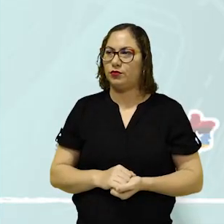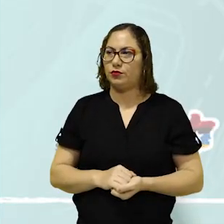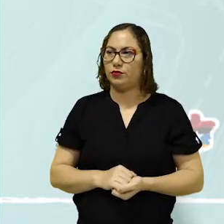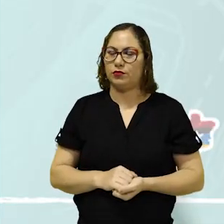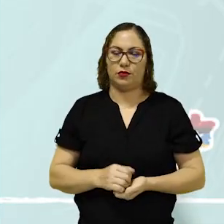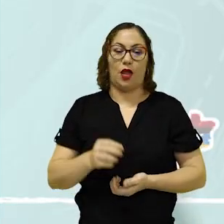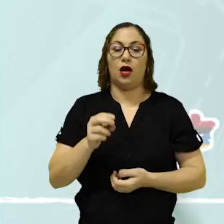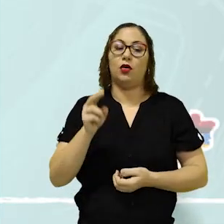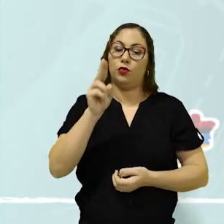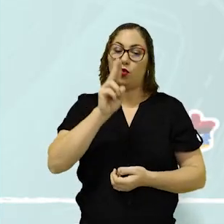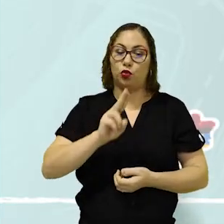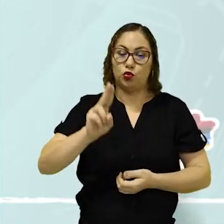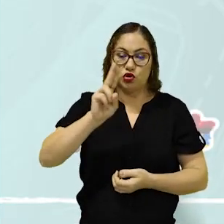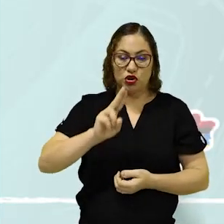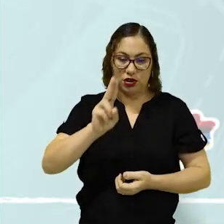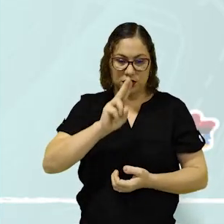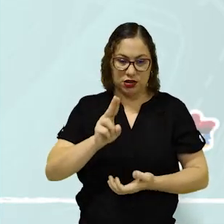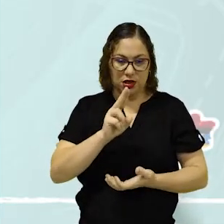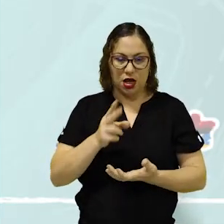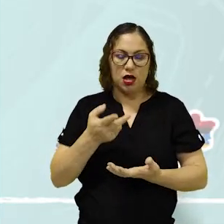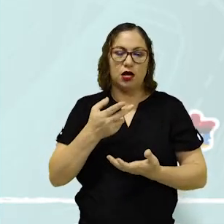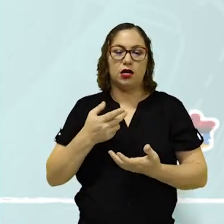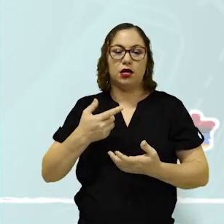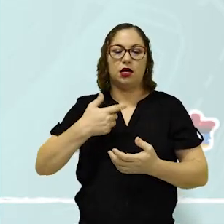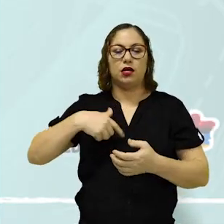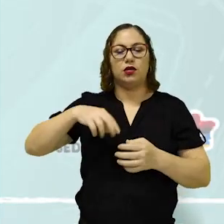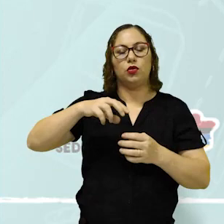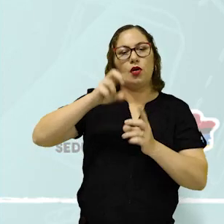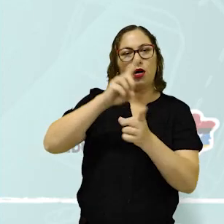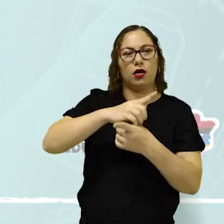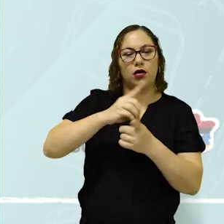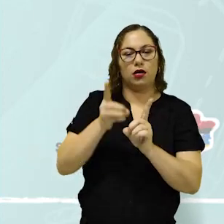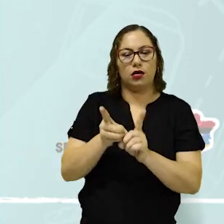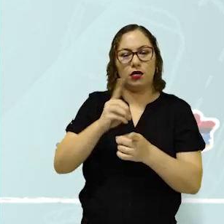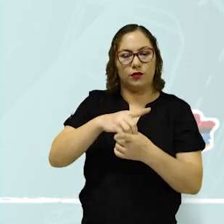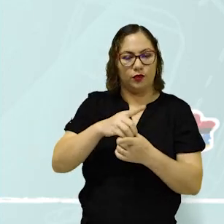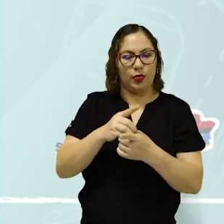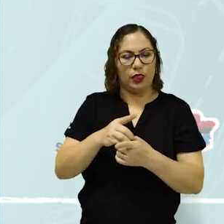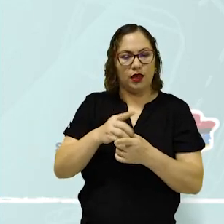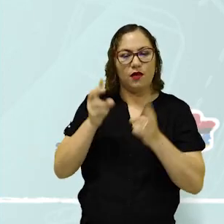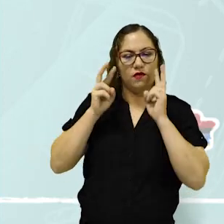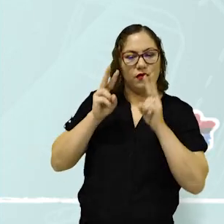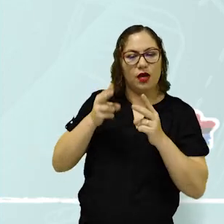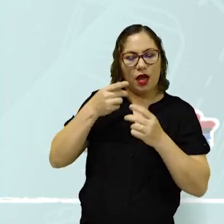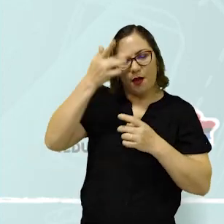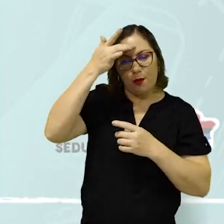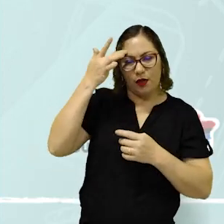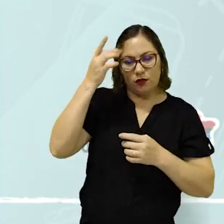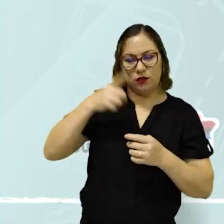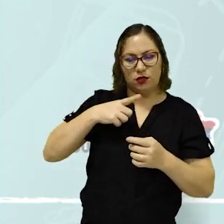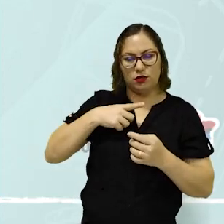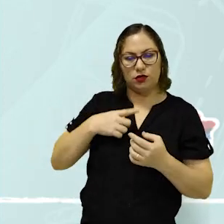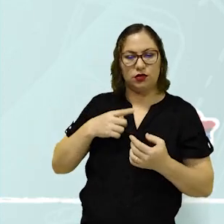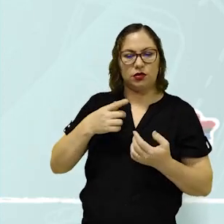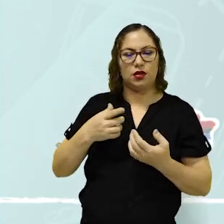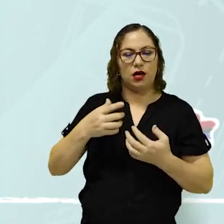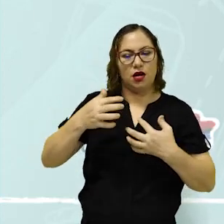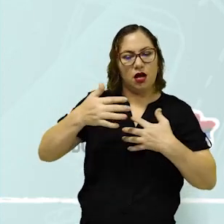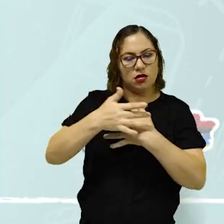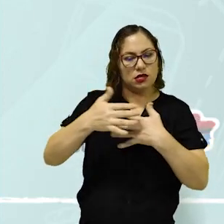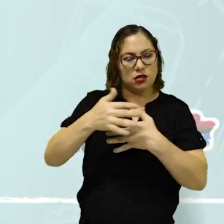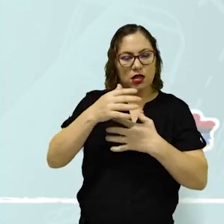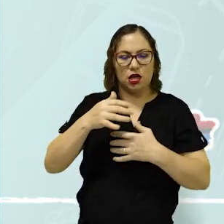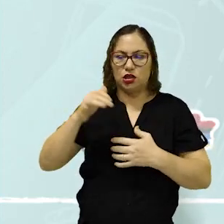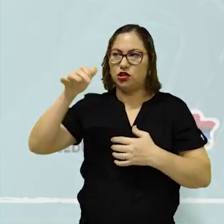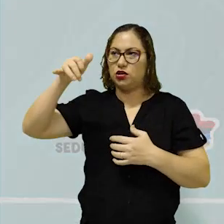Utilizando-se a rosa dos ventos, uma pessoa descobriu que a cidade X está localizada a nordeste da cidade Y. Isso significa que, em relação à cidade